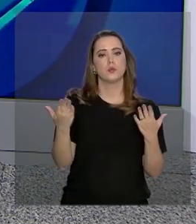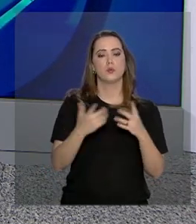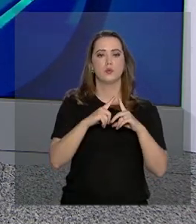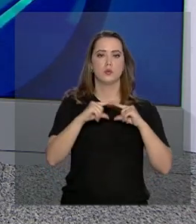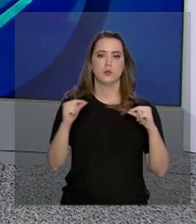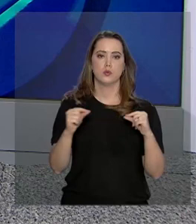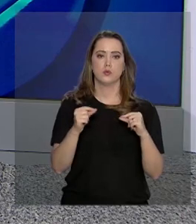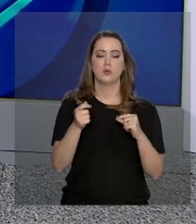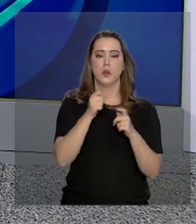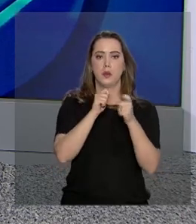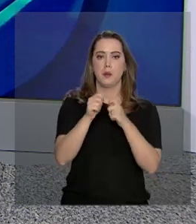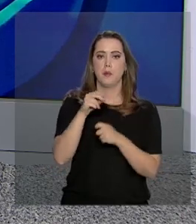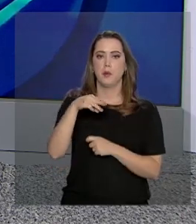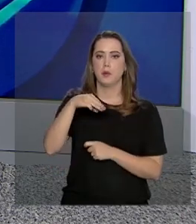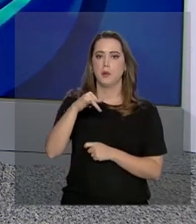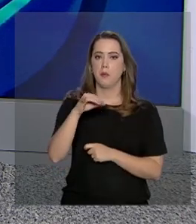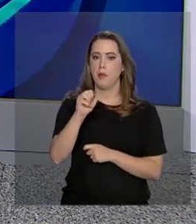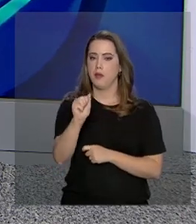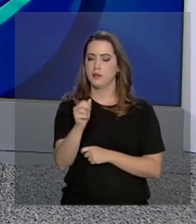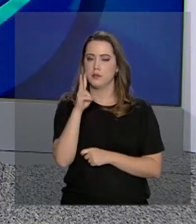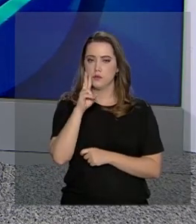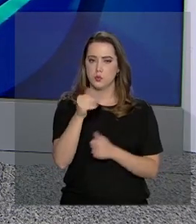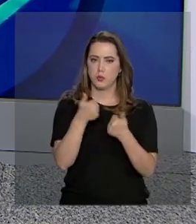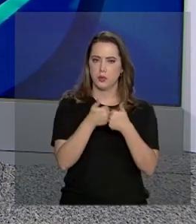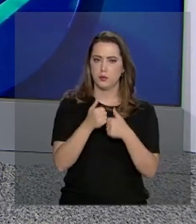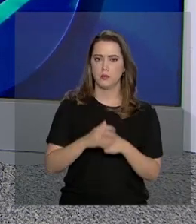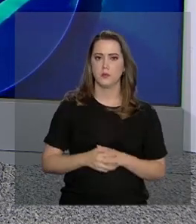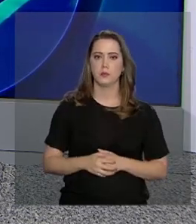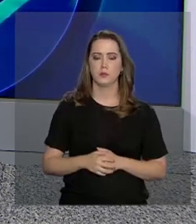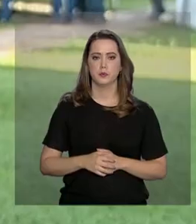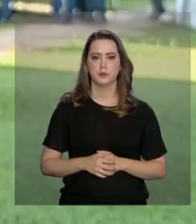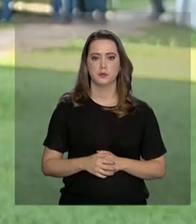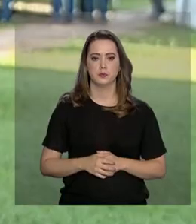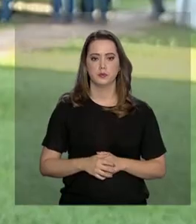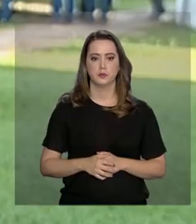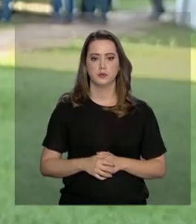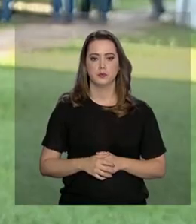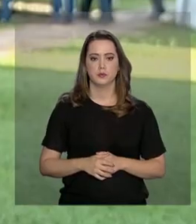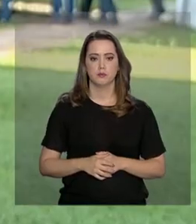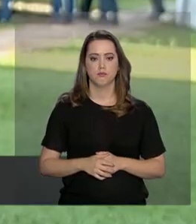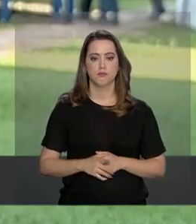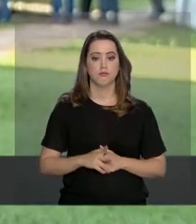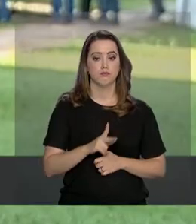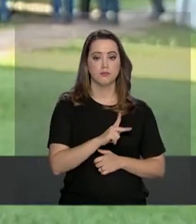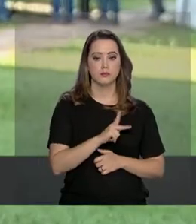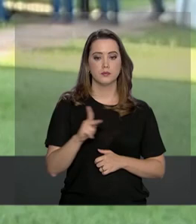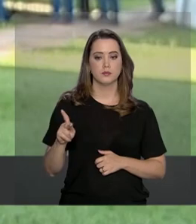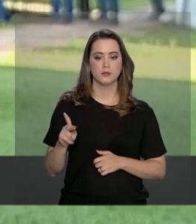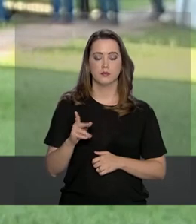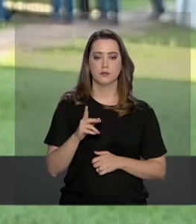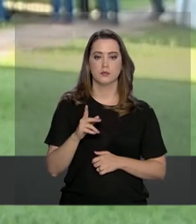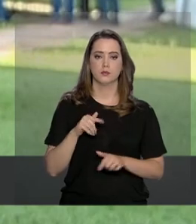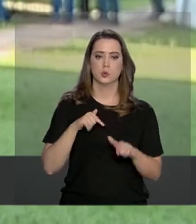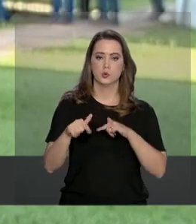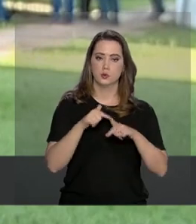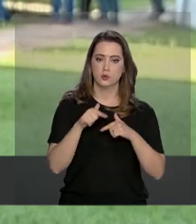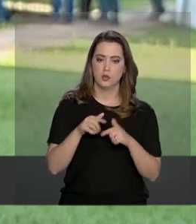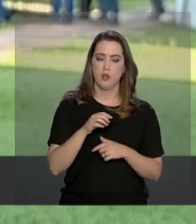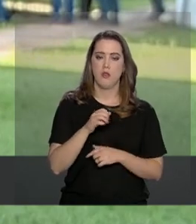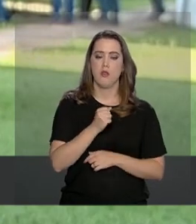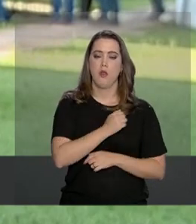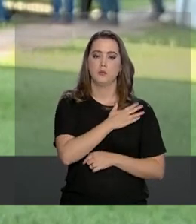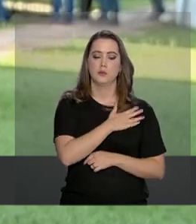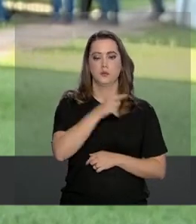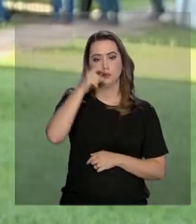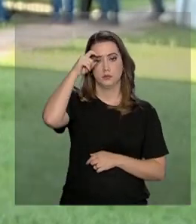Brasília. A repórter Márcia Fernandes acompanhou. O presidente em exercício, Hamilton Mourão, se reuniu nesta